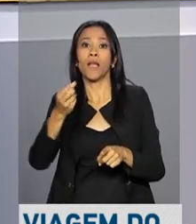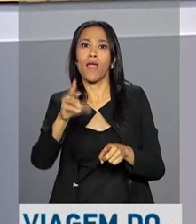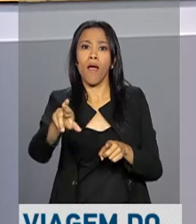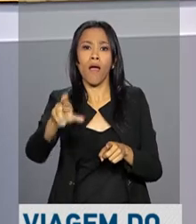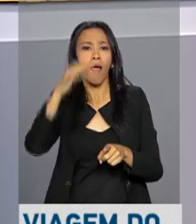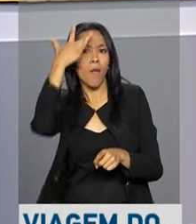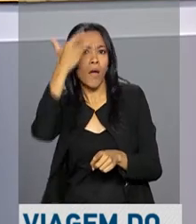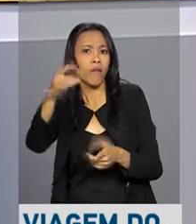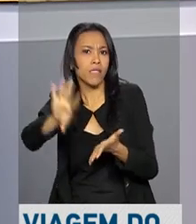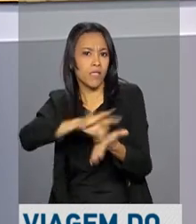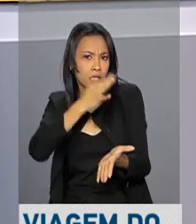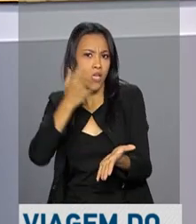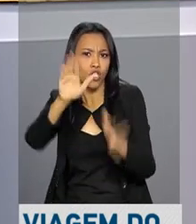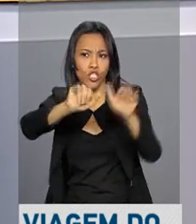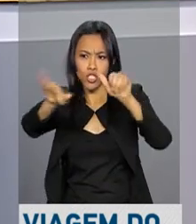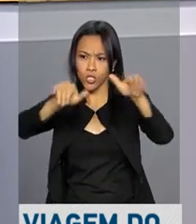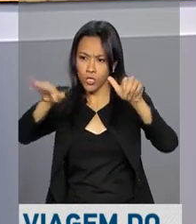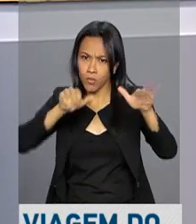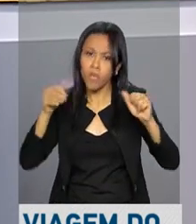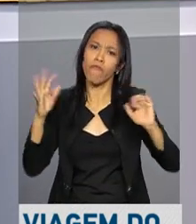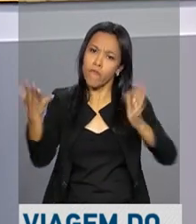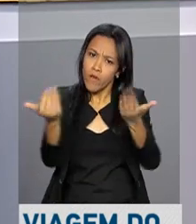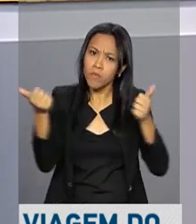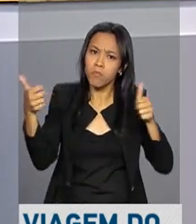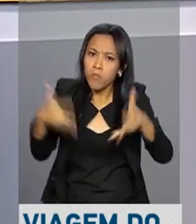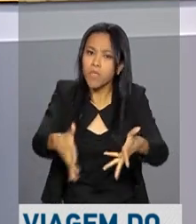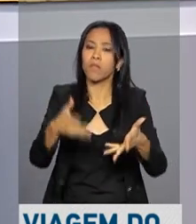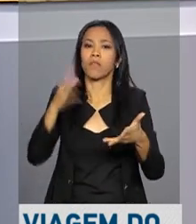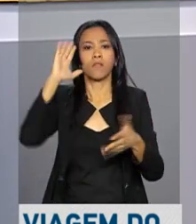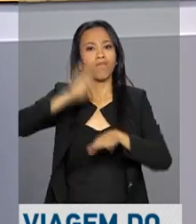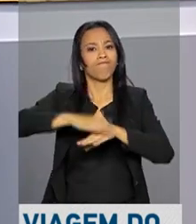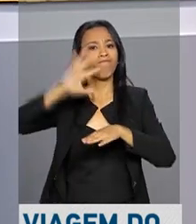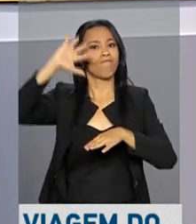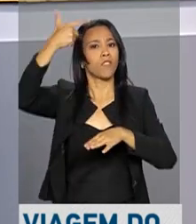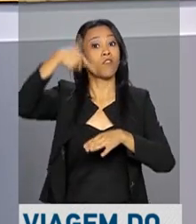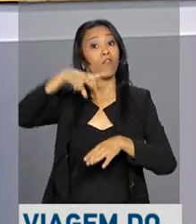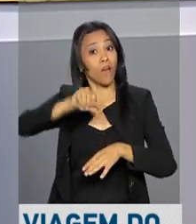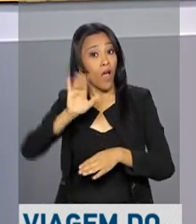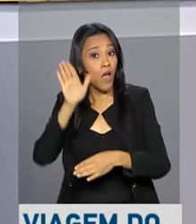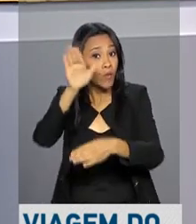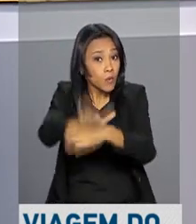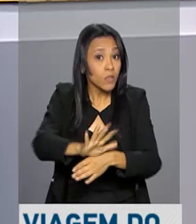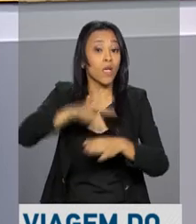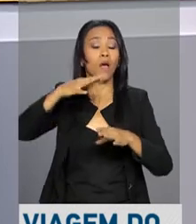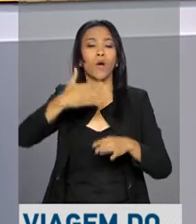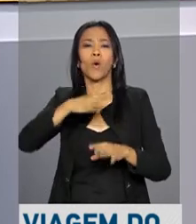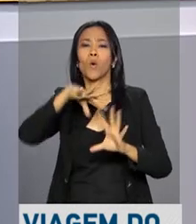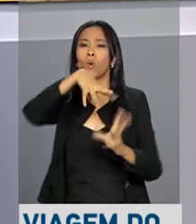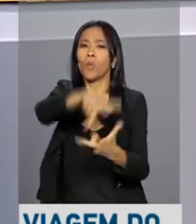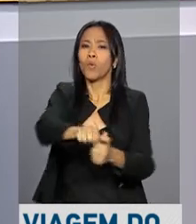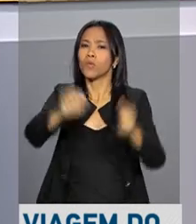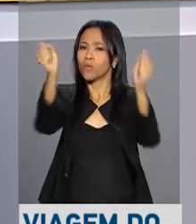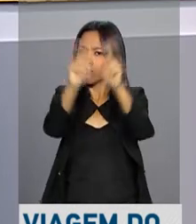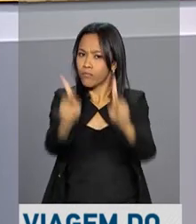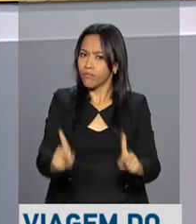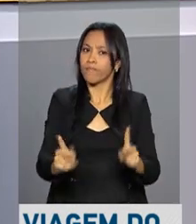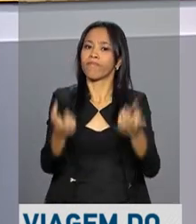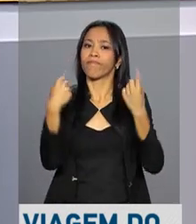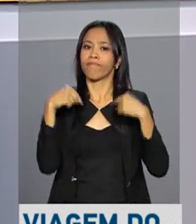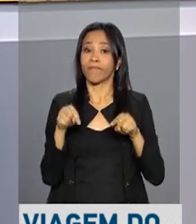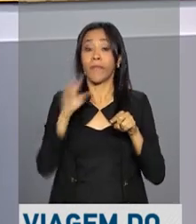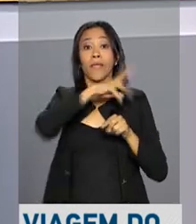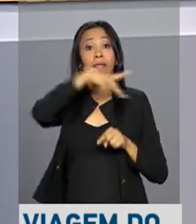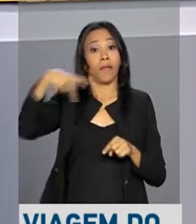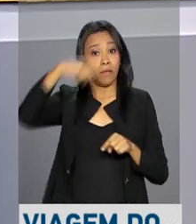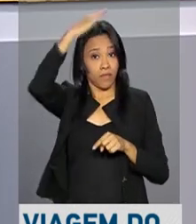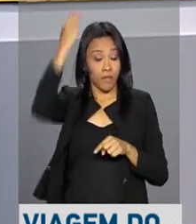amanhã, chamando todos os líderes a participarem dessa decisão que ajuda a construir um mundo mais pacífico. Temer